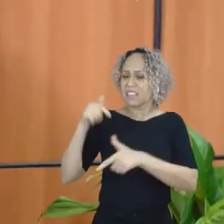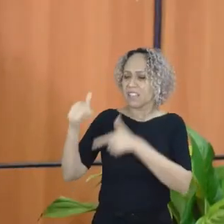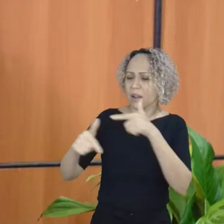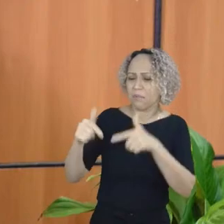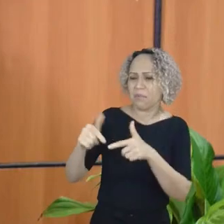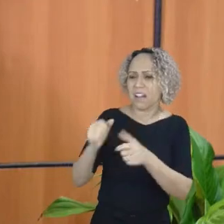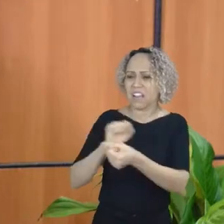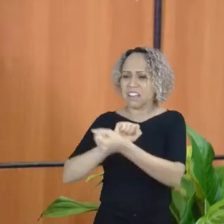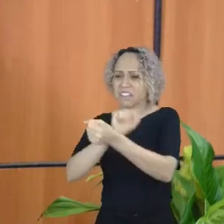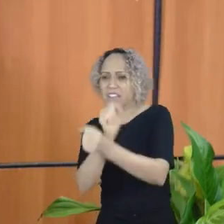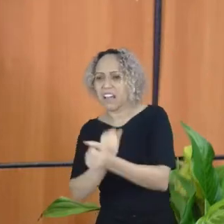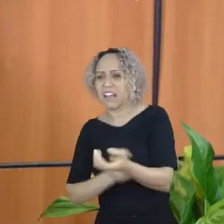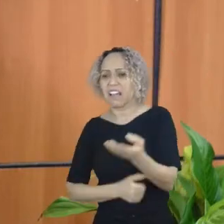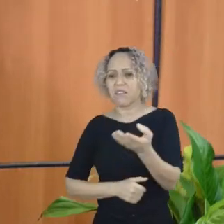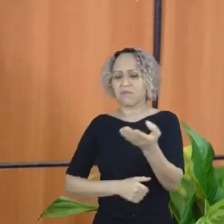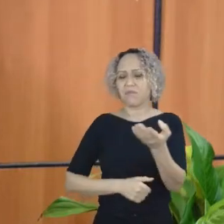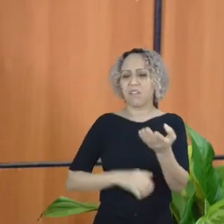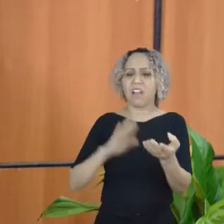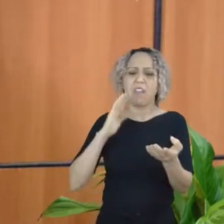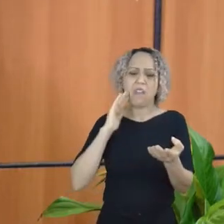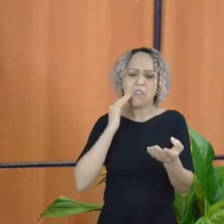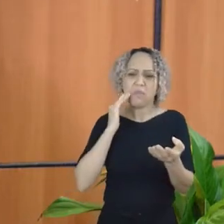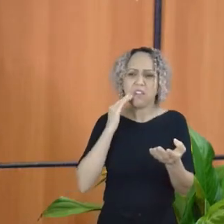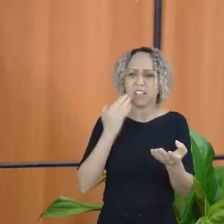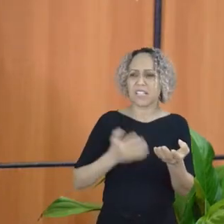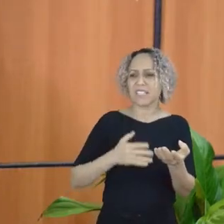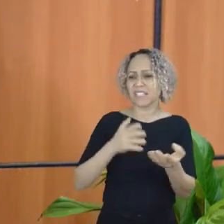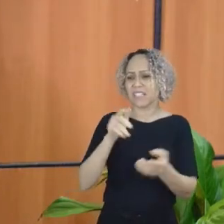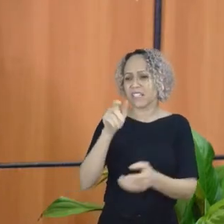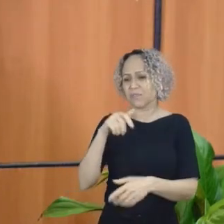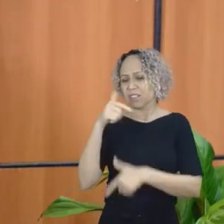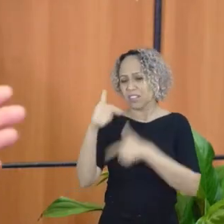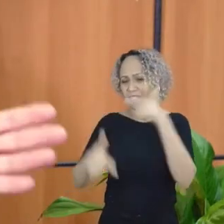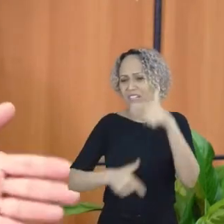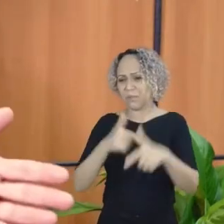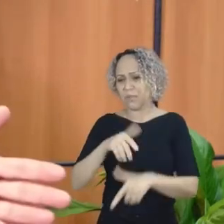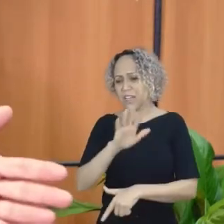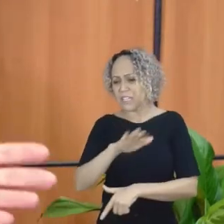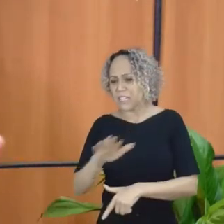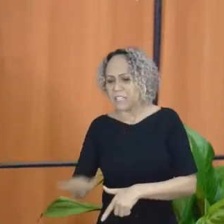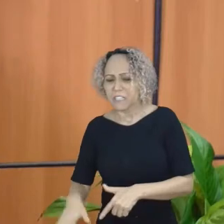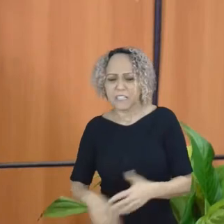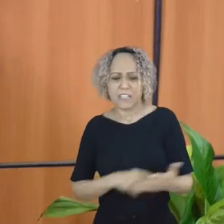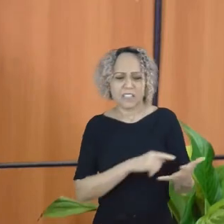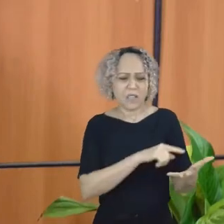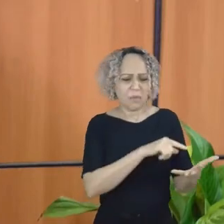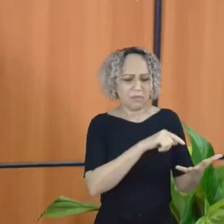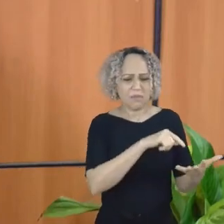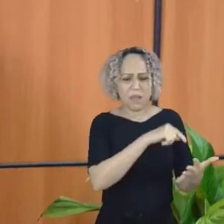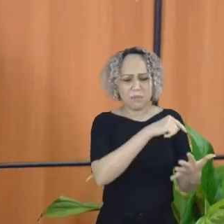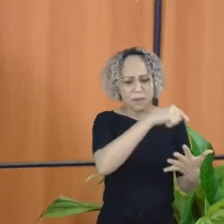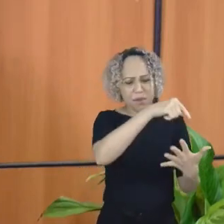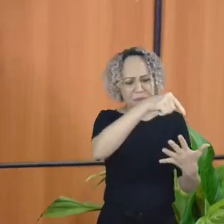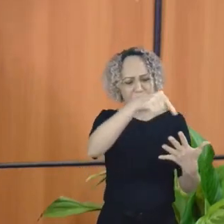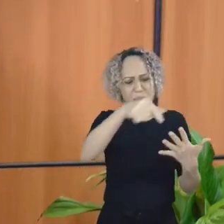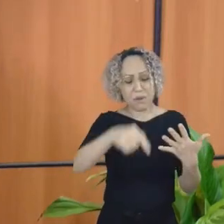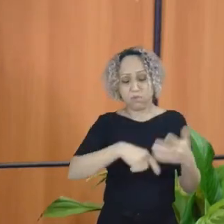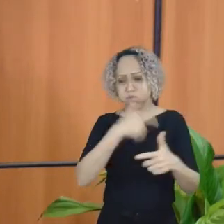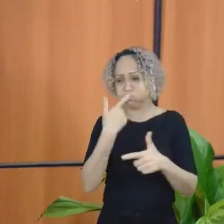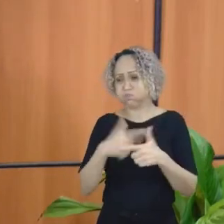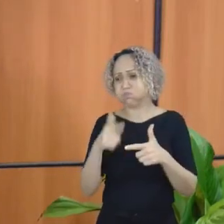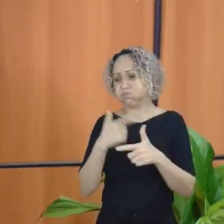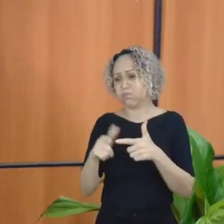obra infantil, enfim, você tem aqui um conjunto de problemas que nós tivemos. Quando o presidente Lula assume o